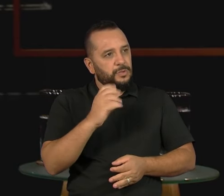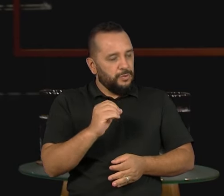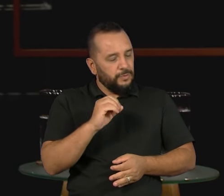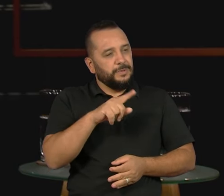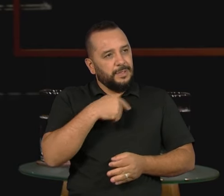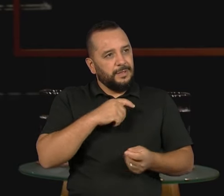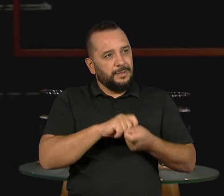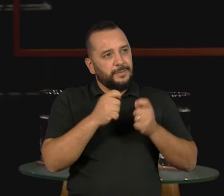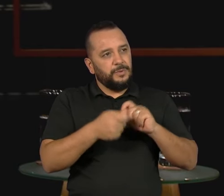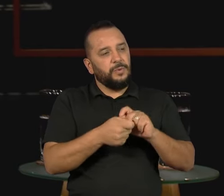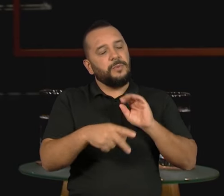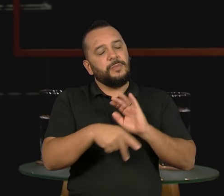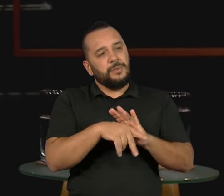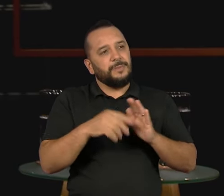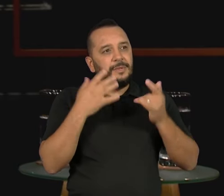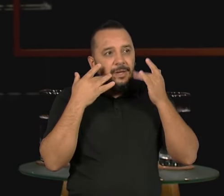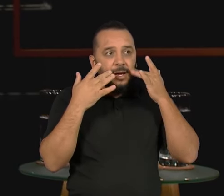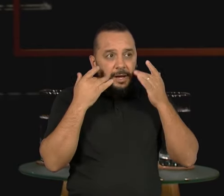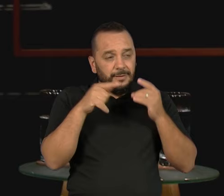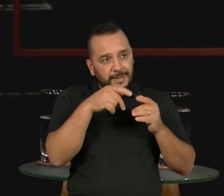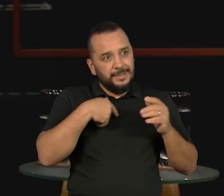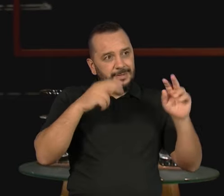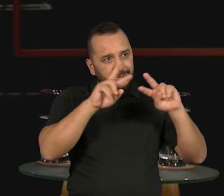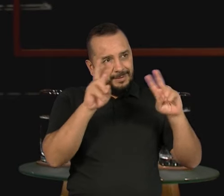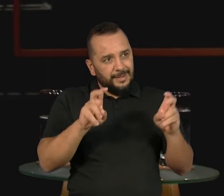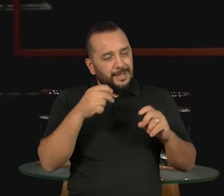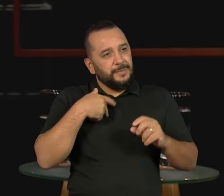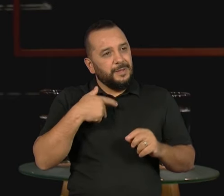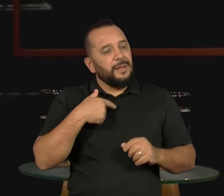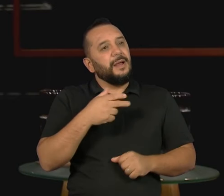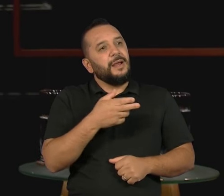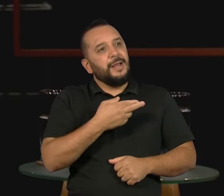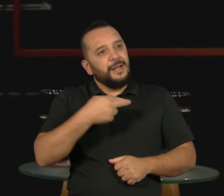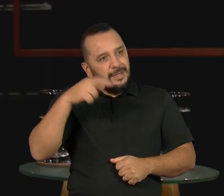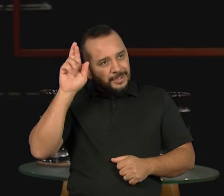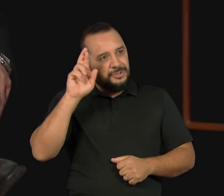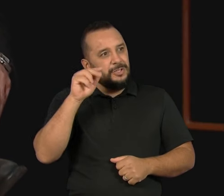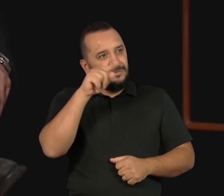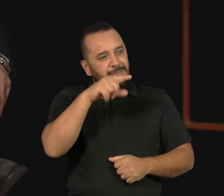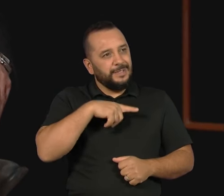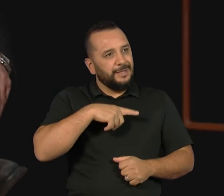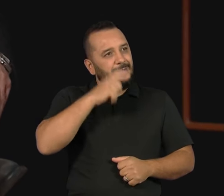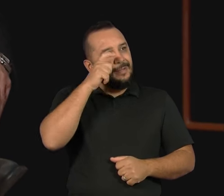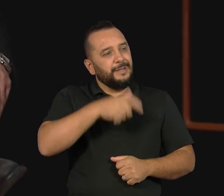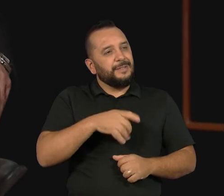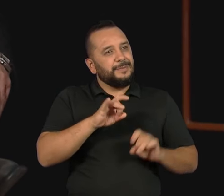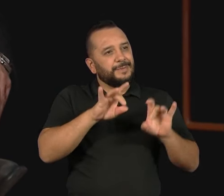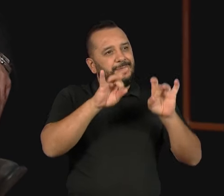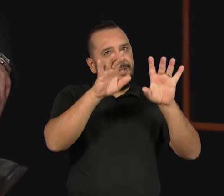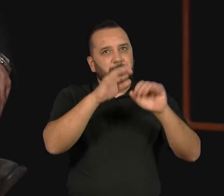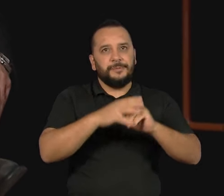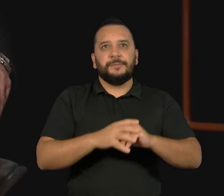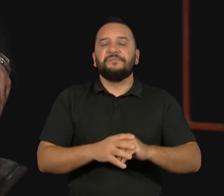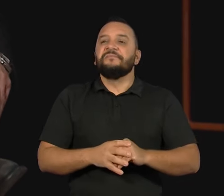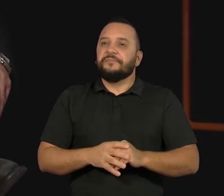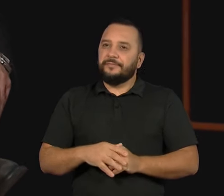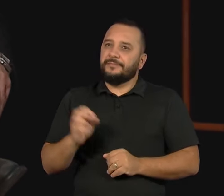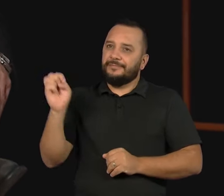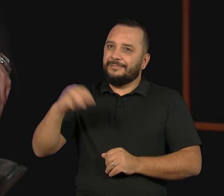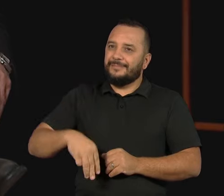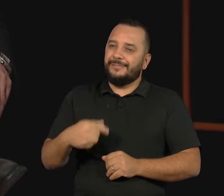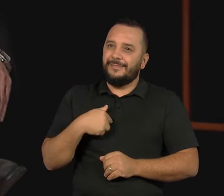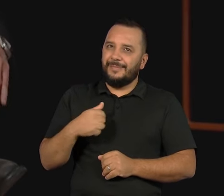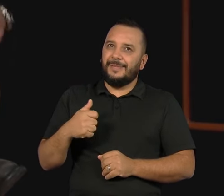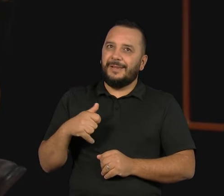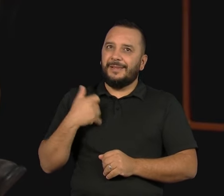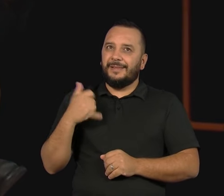esoterismo, espiritualidade, são temas pelos quais você tem um interesse especial? Sim, desde muito novo eu